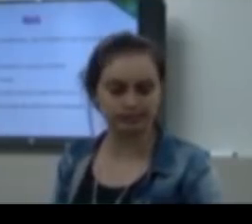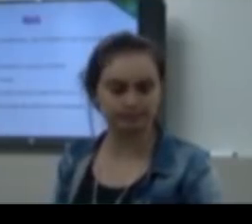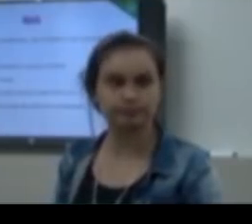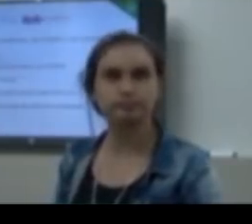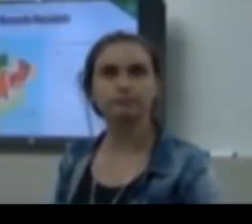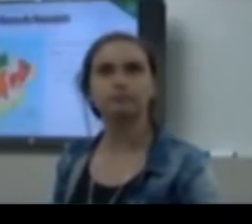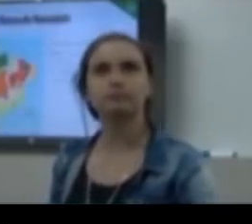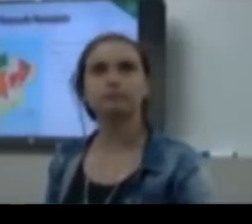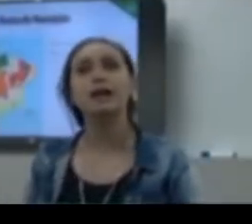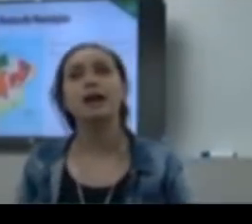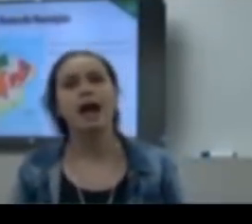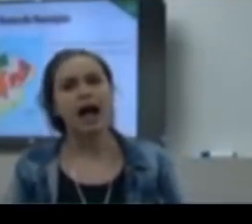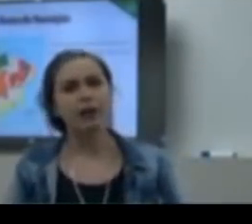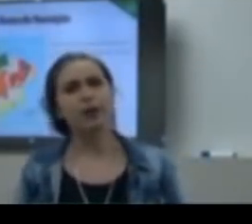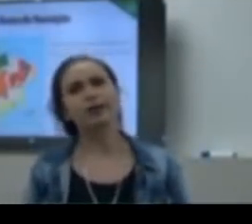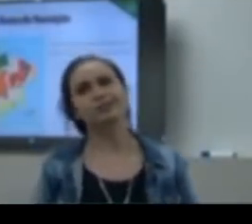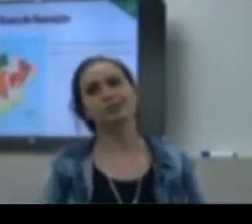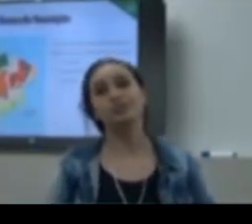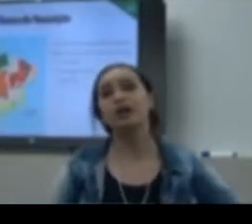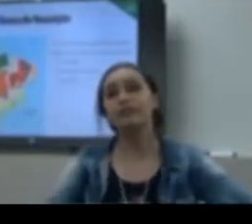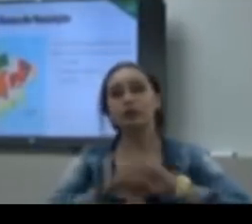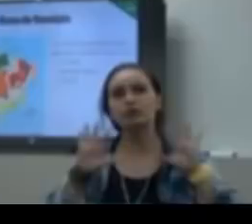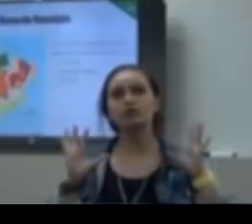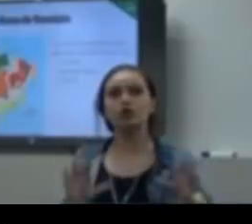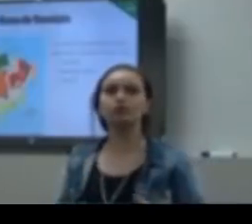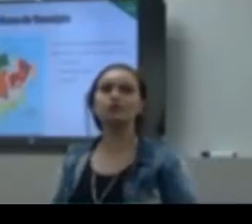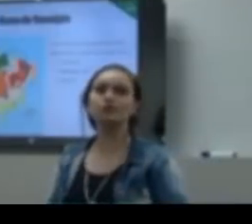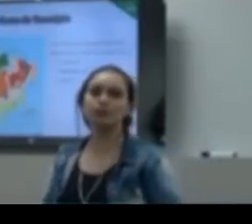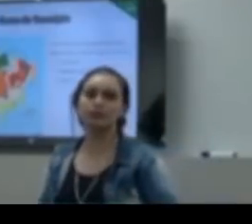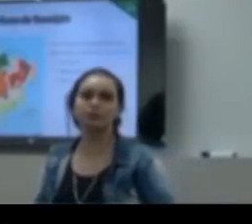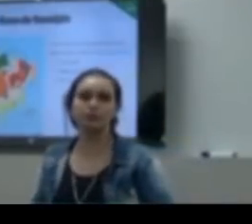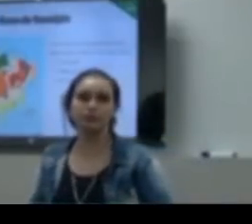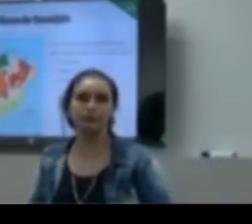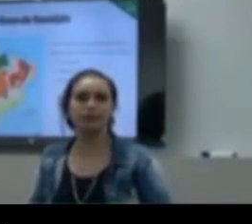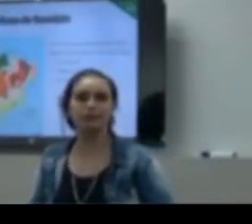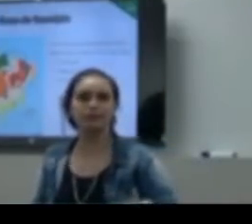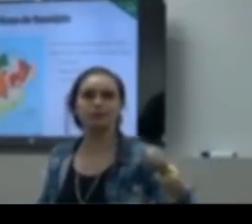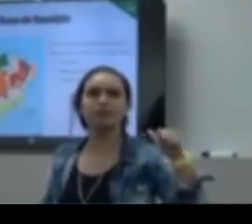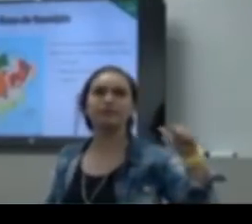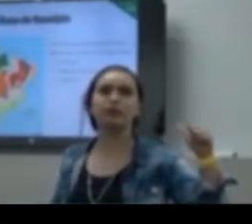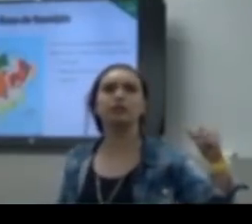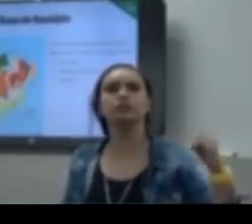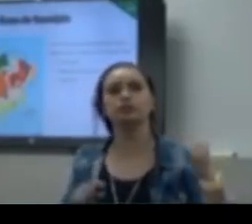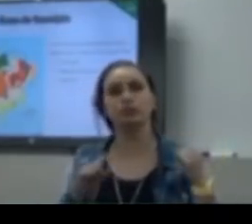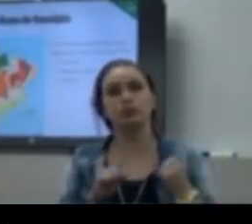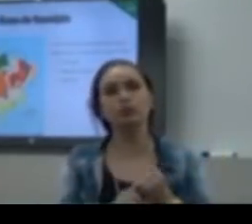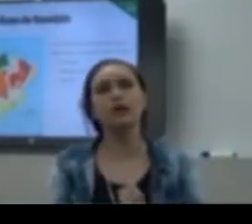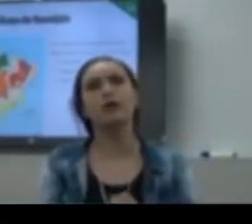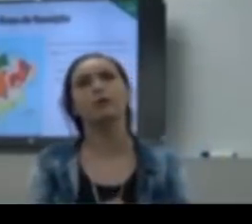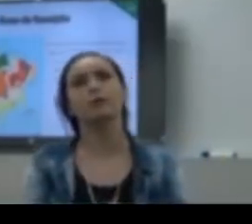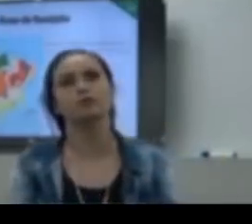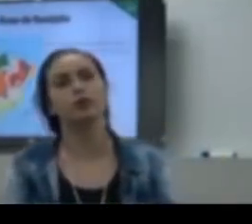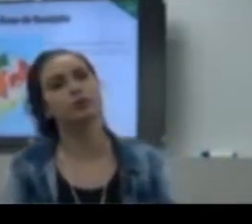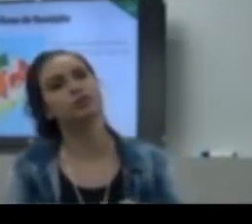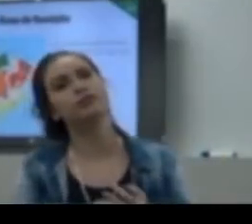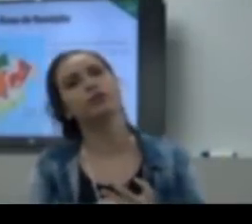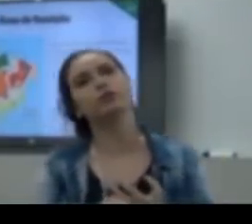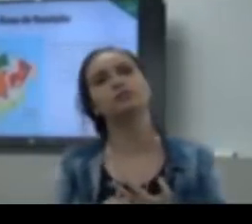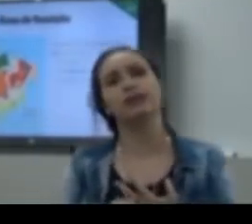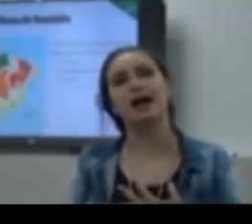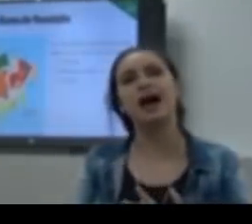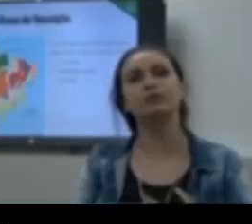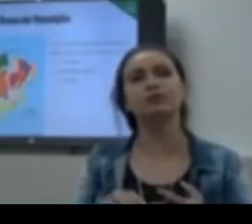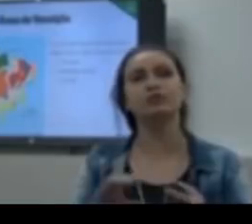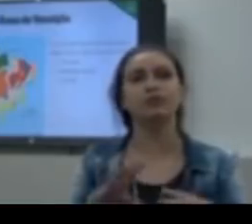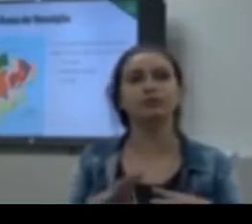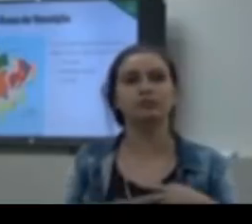sul do país. Agora, gente, a gente já falou de todos os domínios morfoclimáticos. Então, a gente já falou ali do número 1, que é o amazônico, já